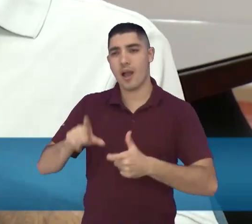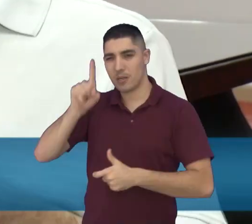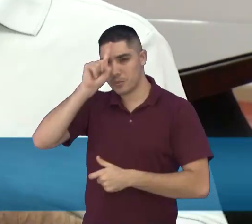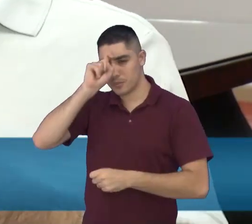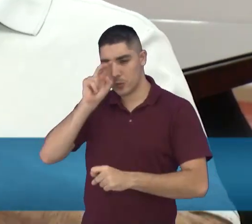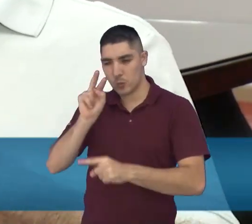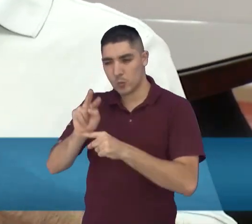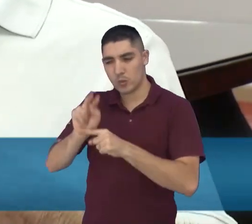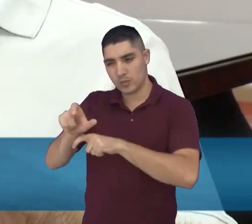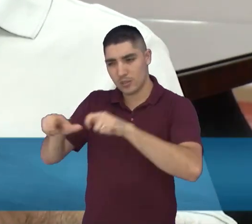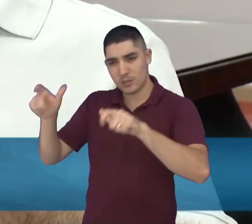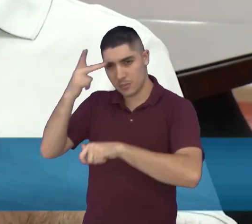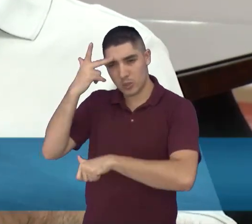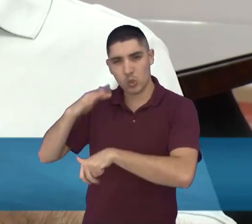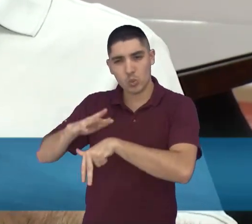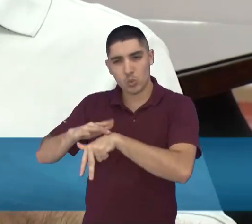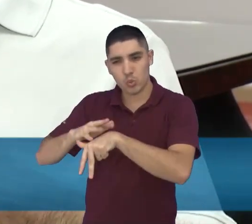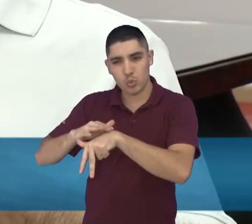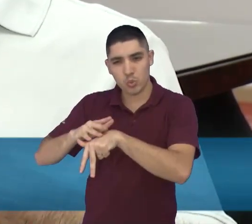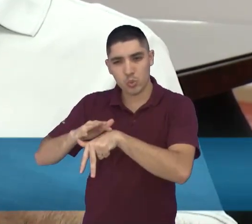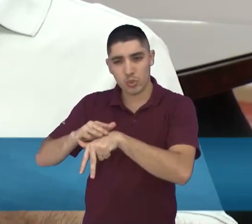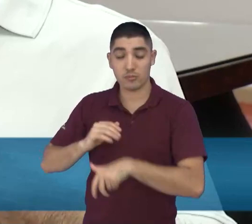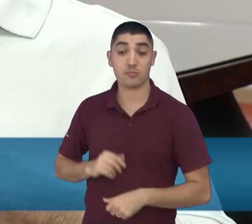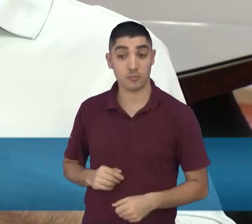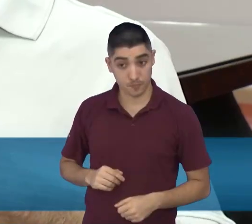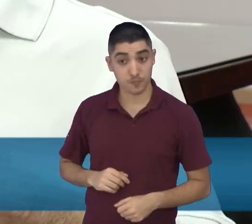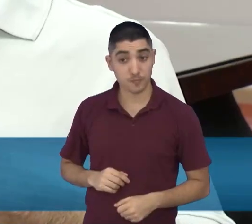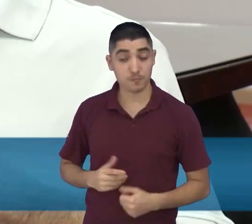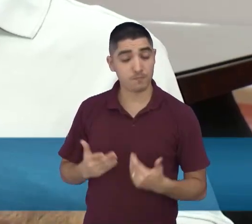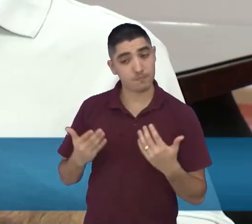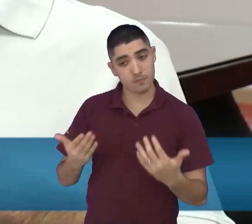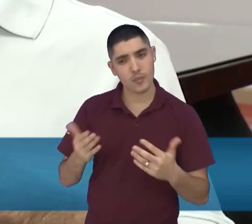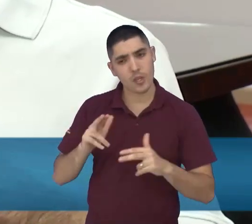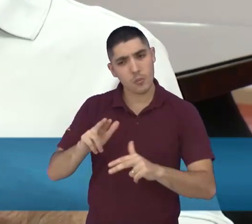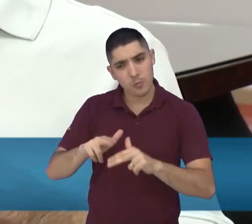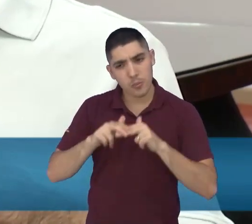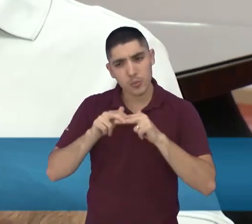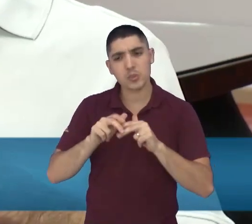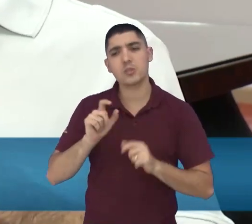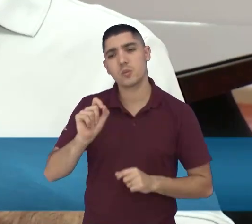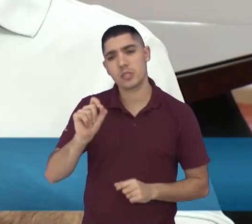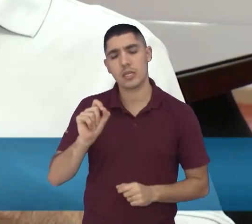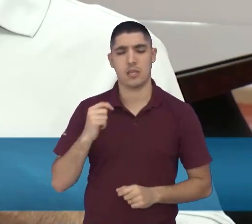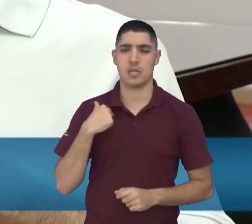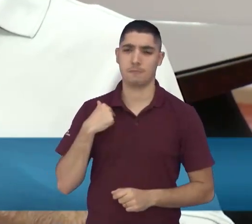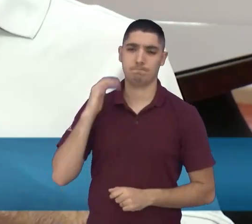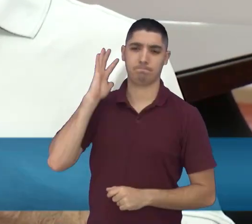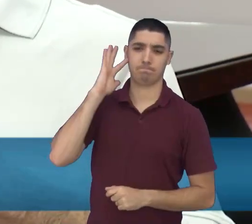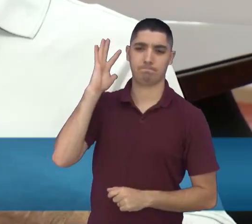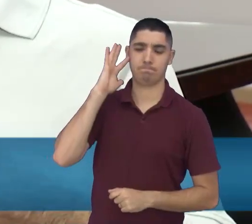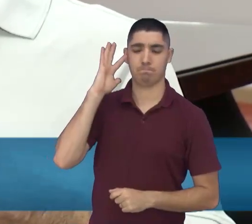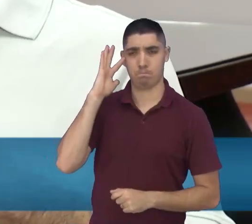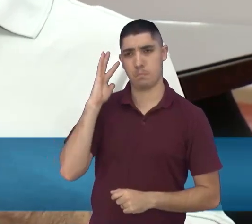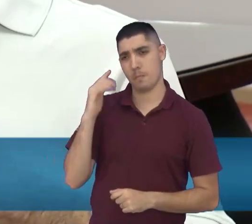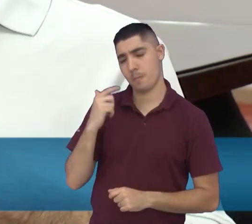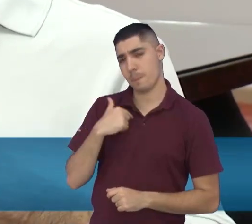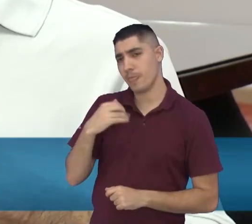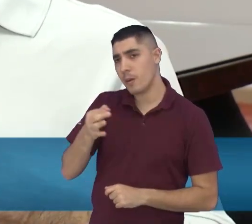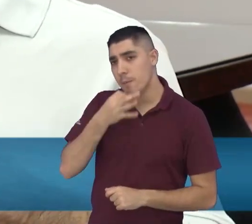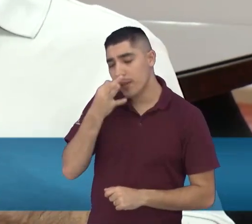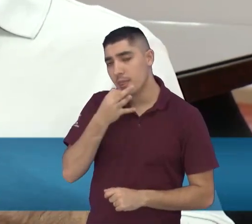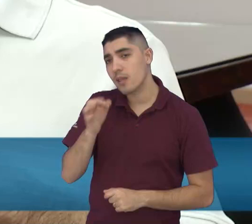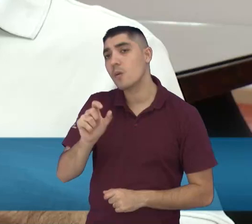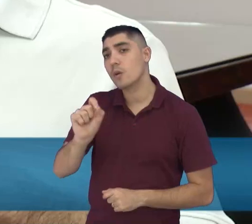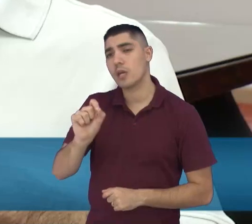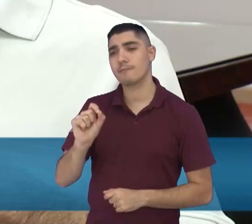consequentemente, vamos dizer assim, parece, eu acredito, mas o trabalho é